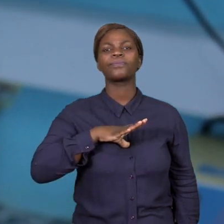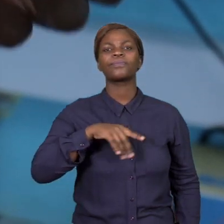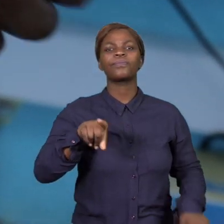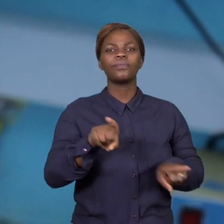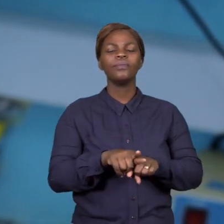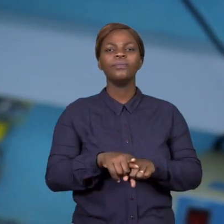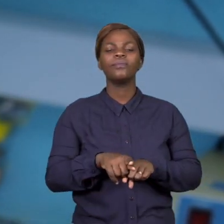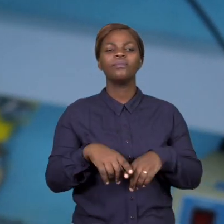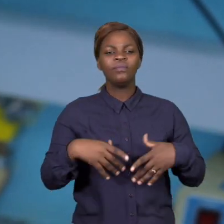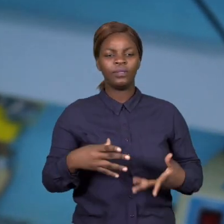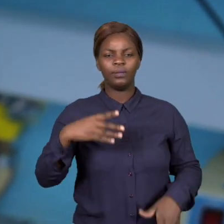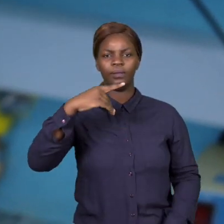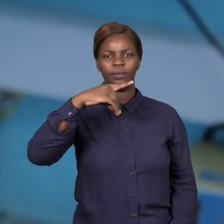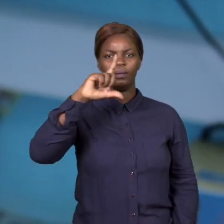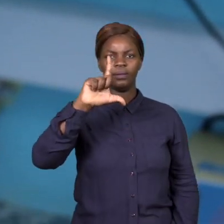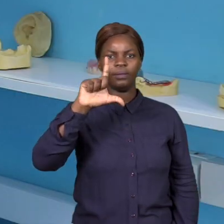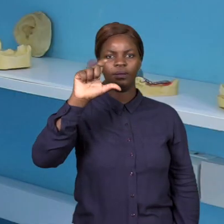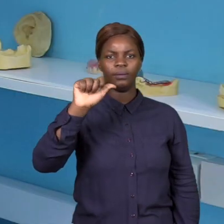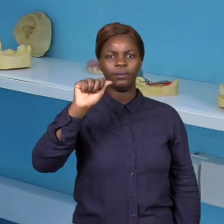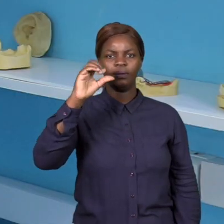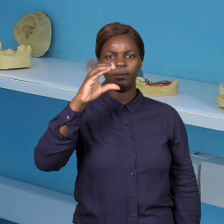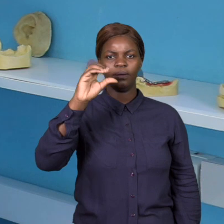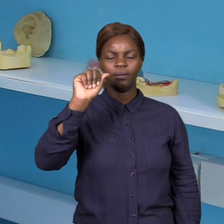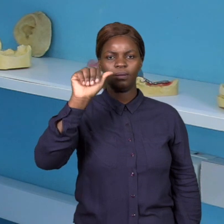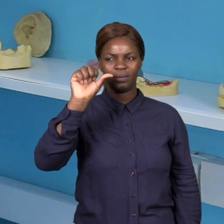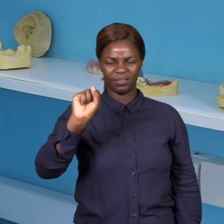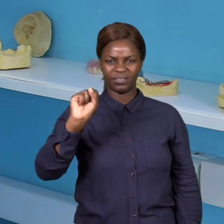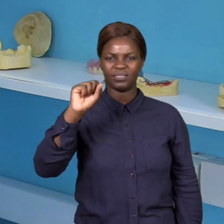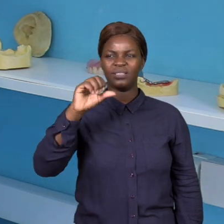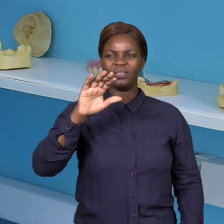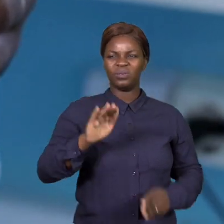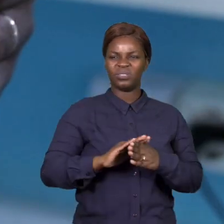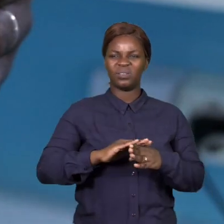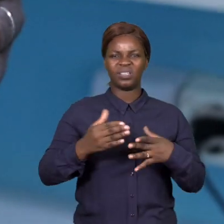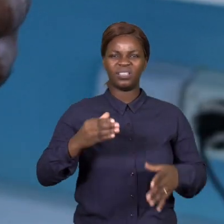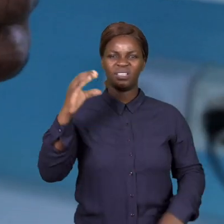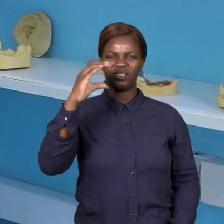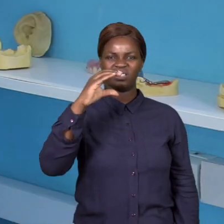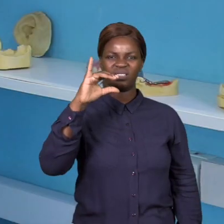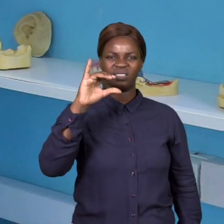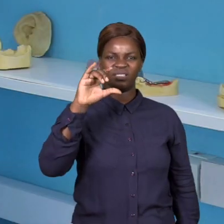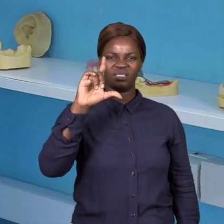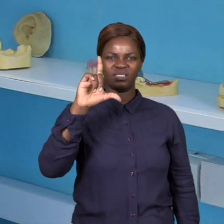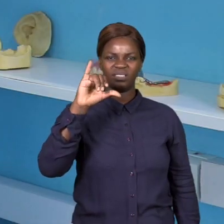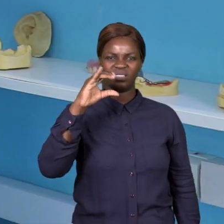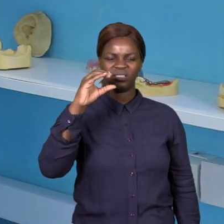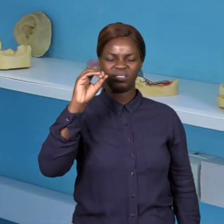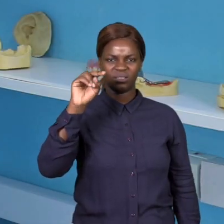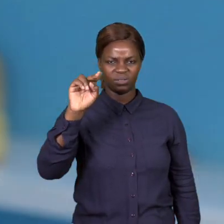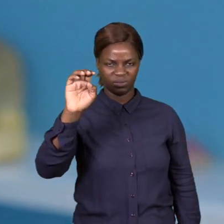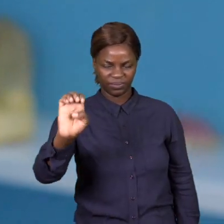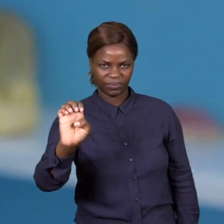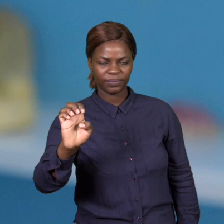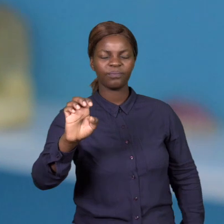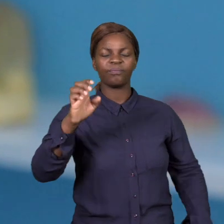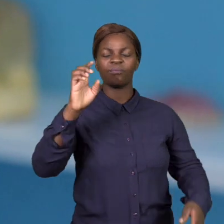muitos chamam de silicone, mas sendo placas removíveis também de resina,